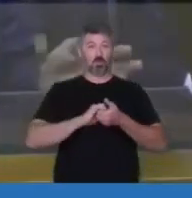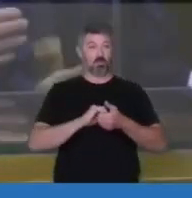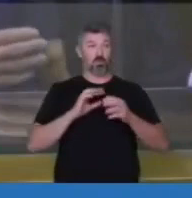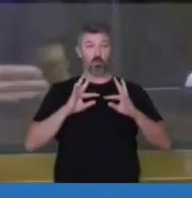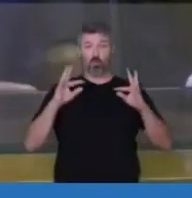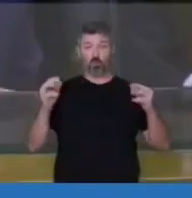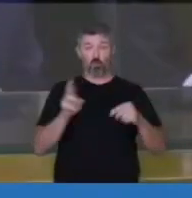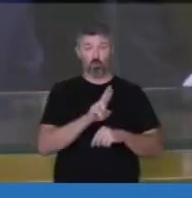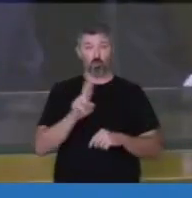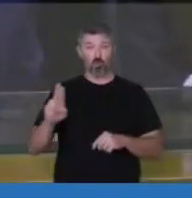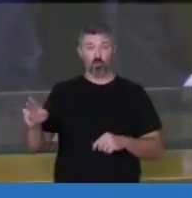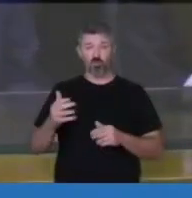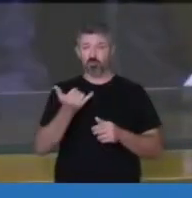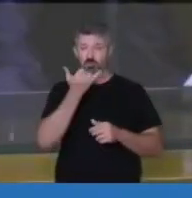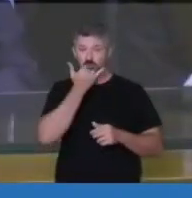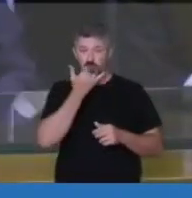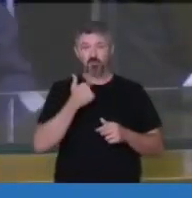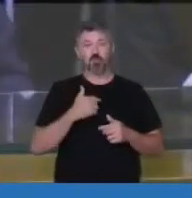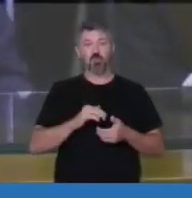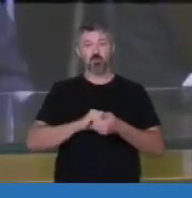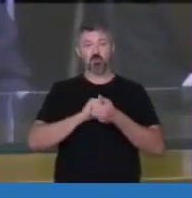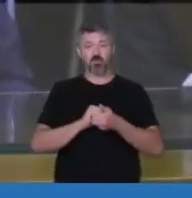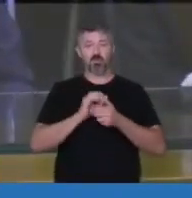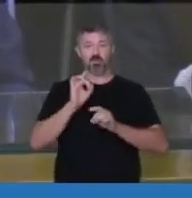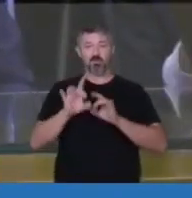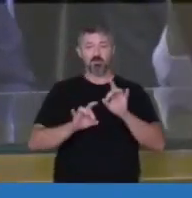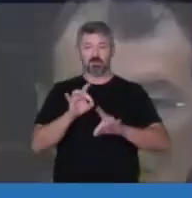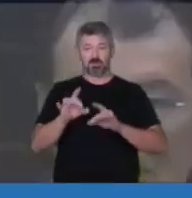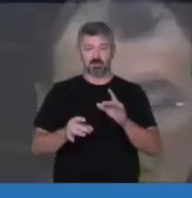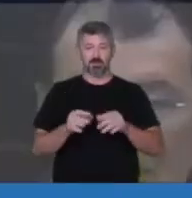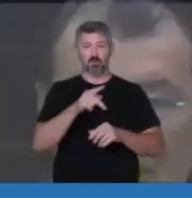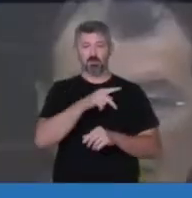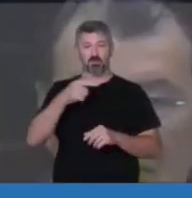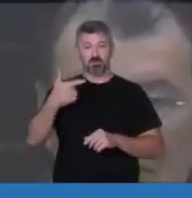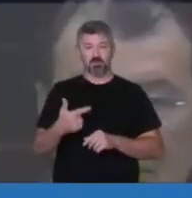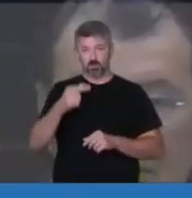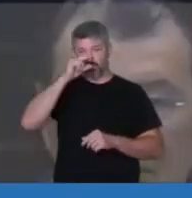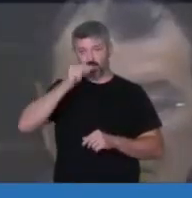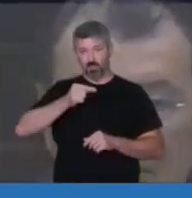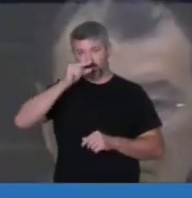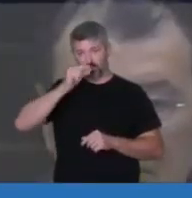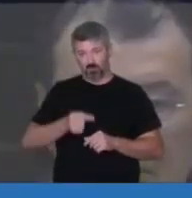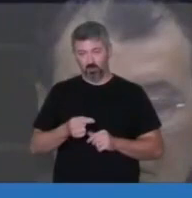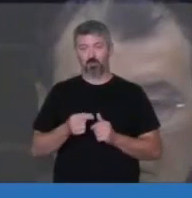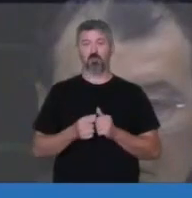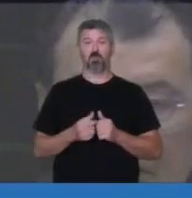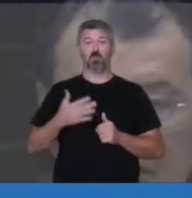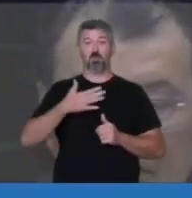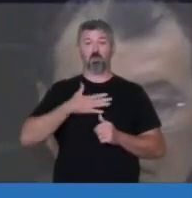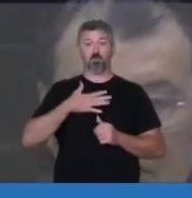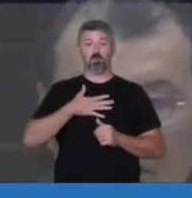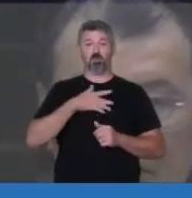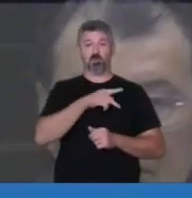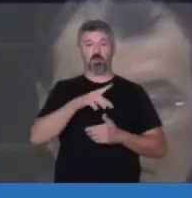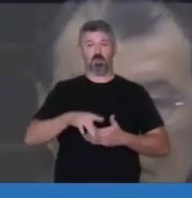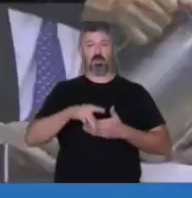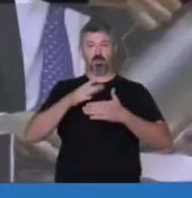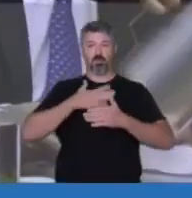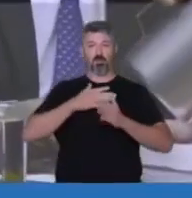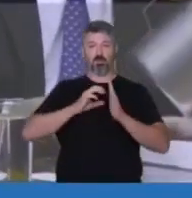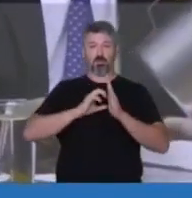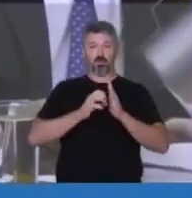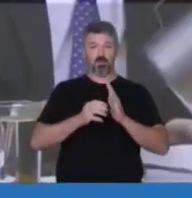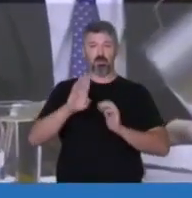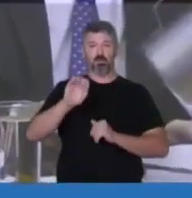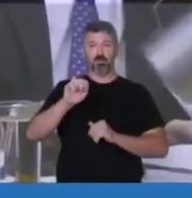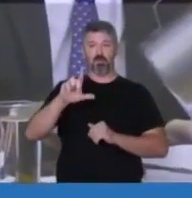sistema a cobrança vai ter muita discussão no detalhe eh a o assunto e tributária é muito complexo